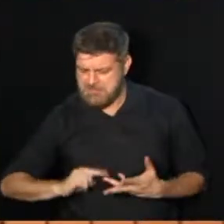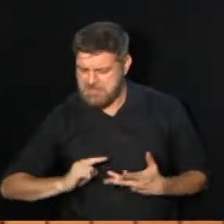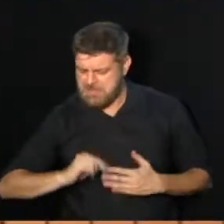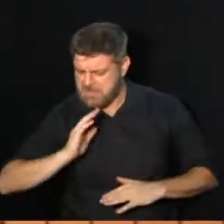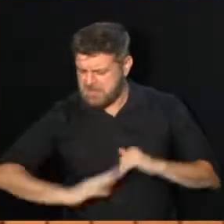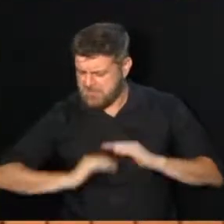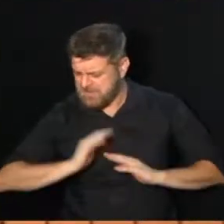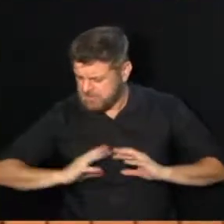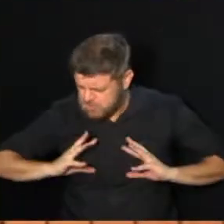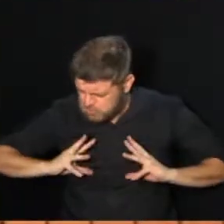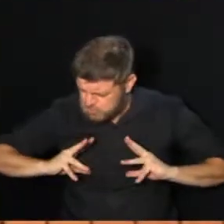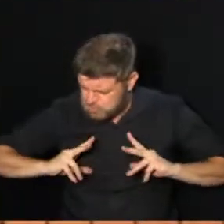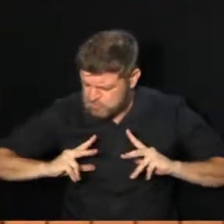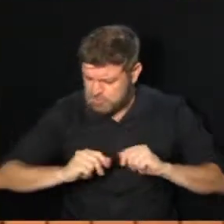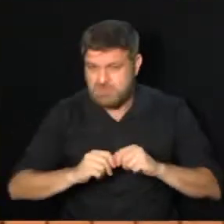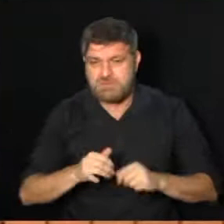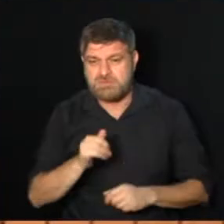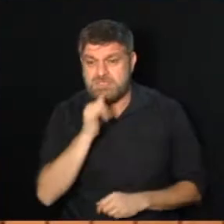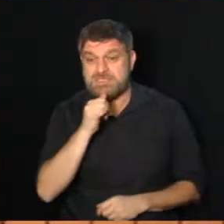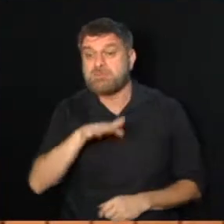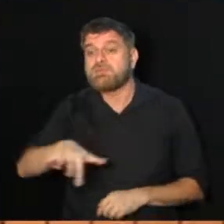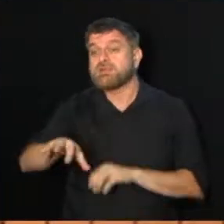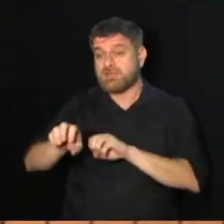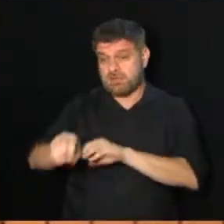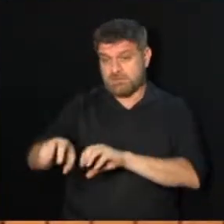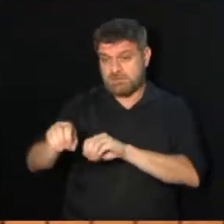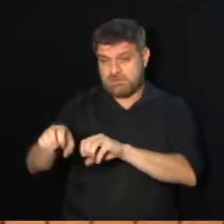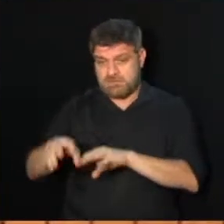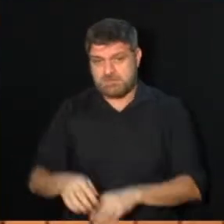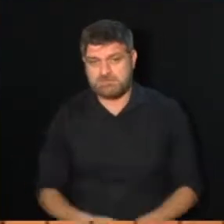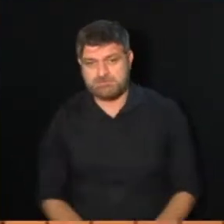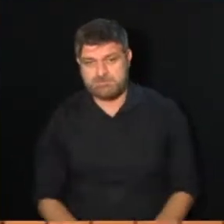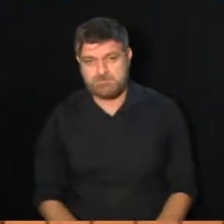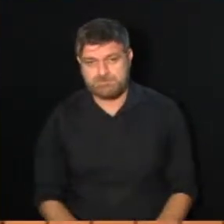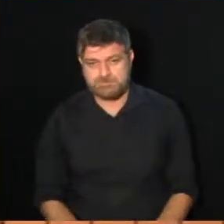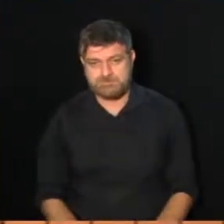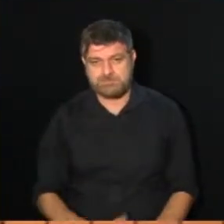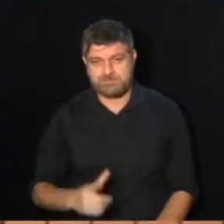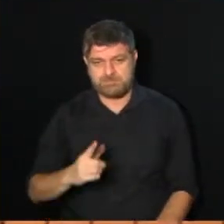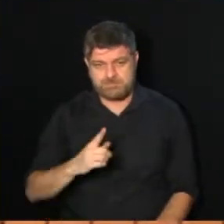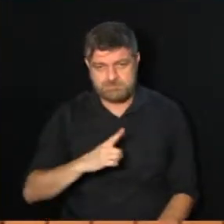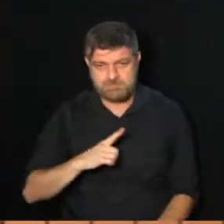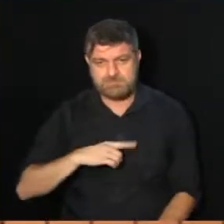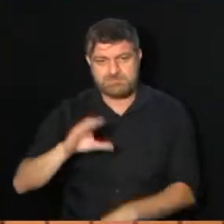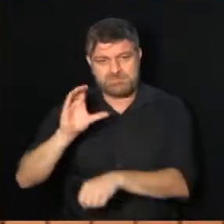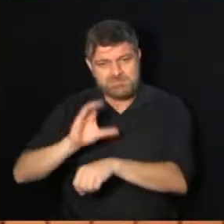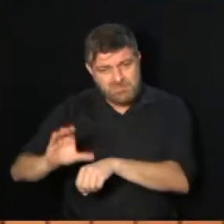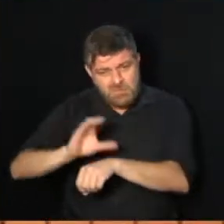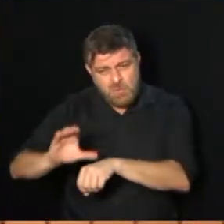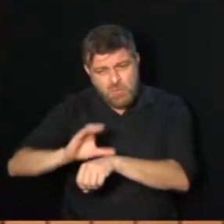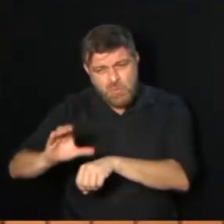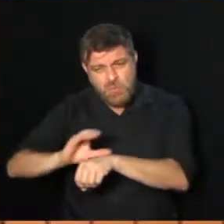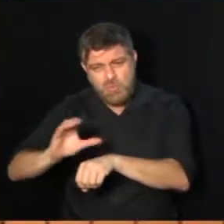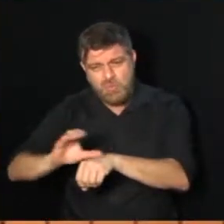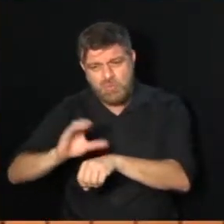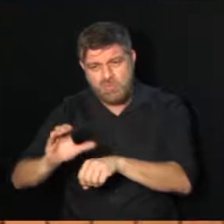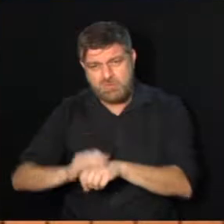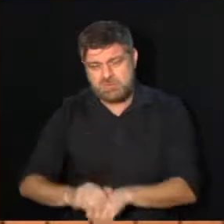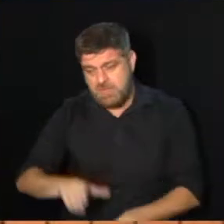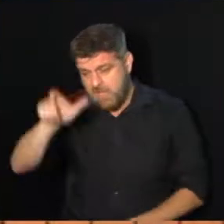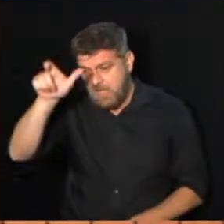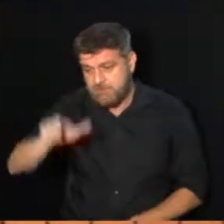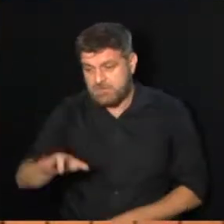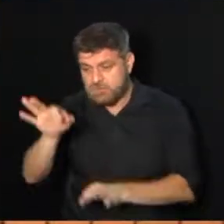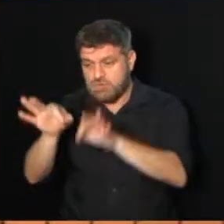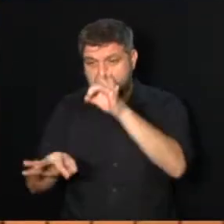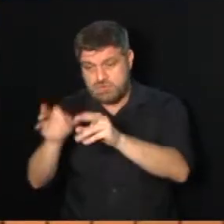tem havido no município, por exemplo, na área da educação, nós temos tendo cursos de formação de facilitadores em